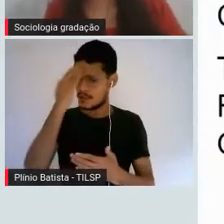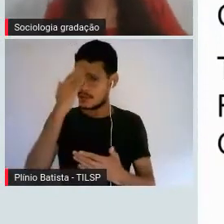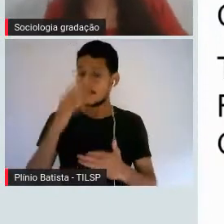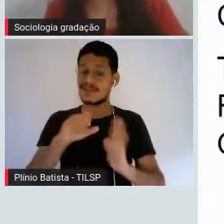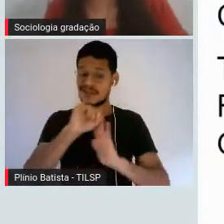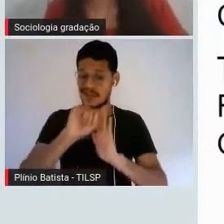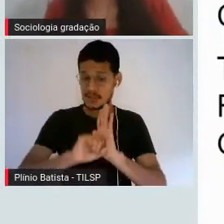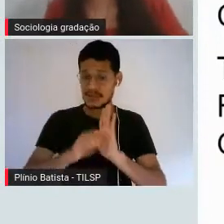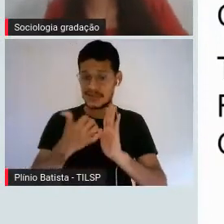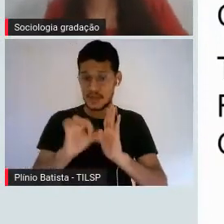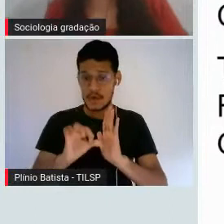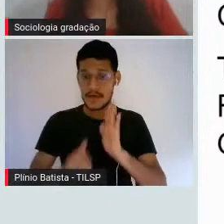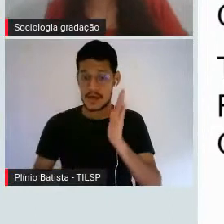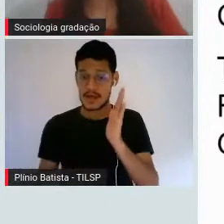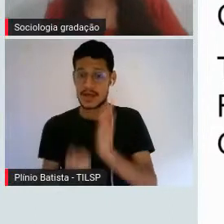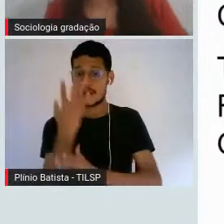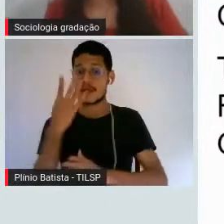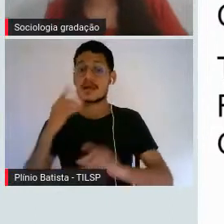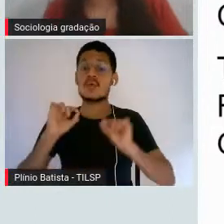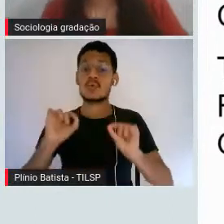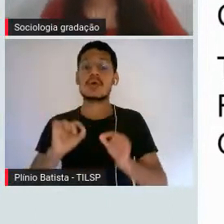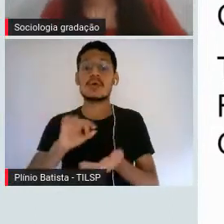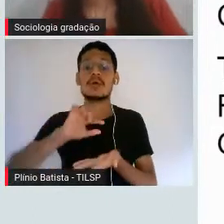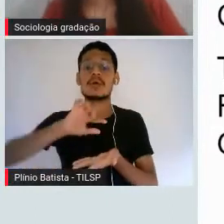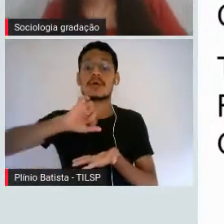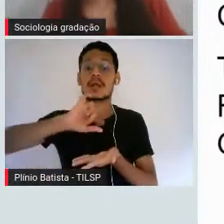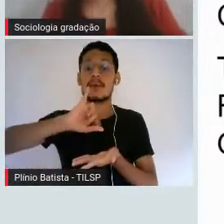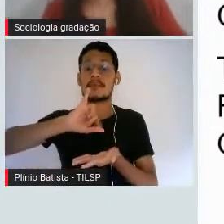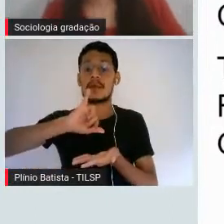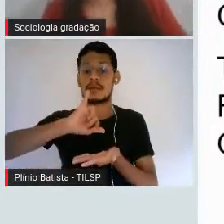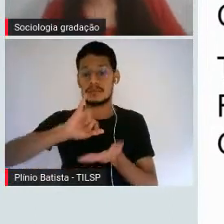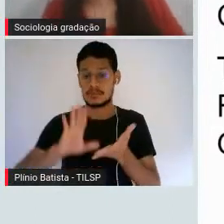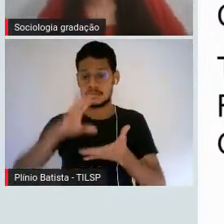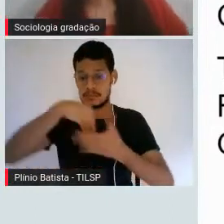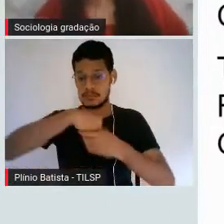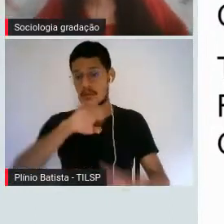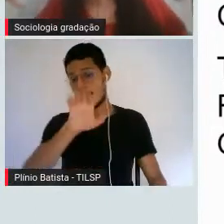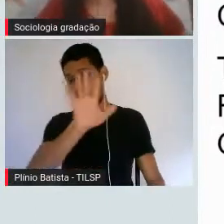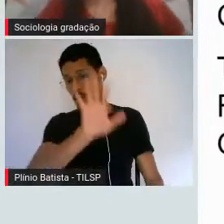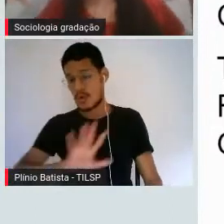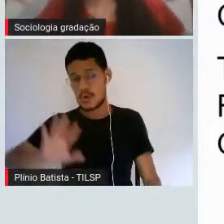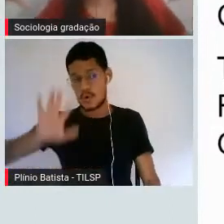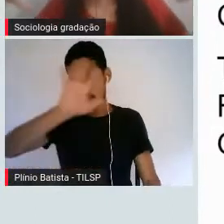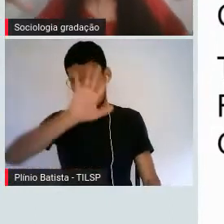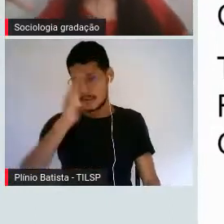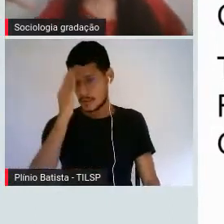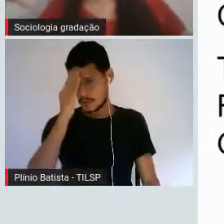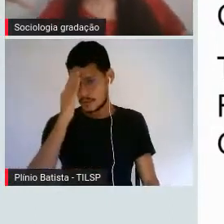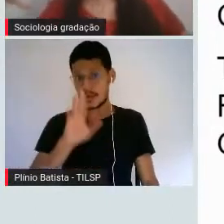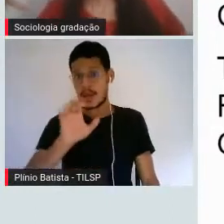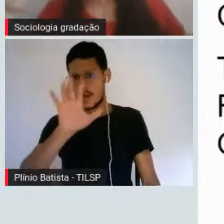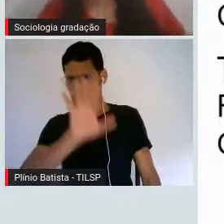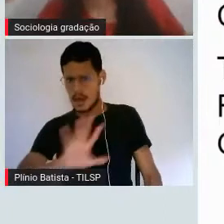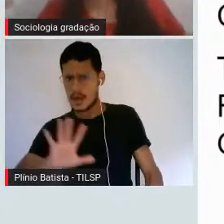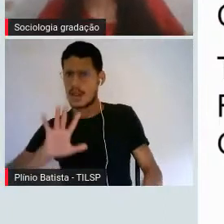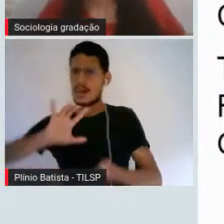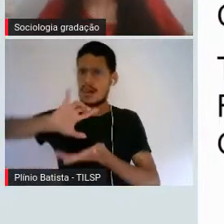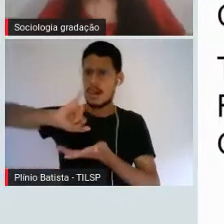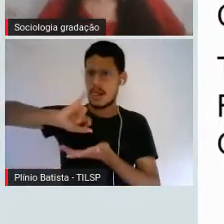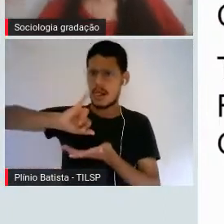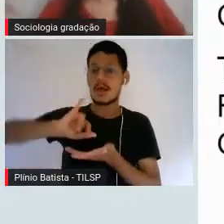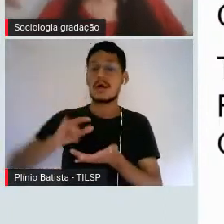sistema capitalista na Europa. Então, é importante perceber que todo esse processo de transformação, de